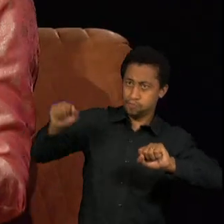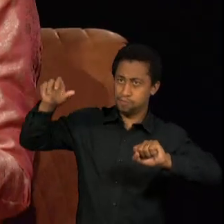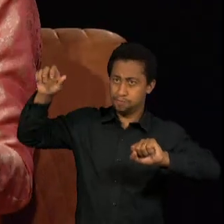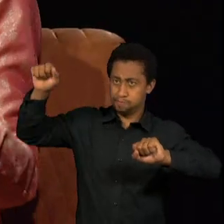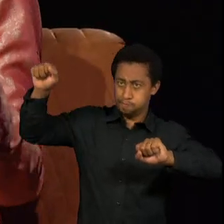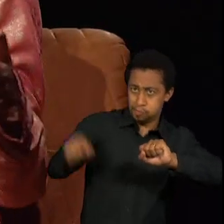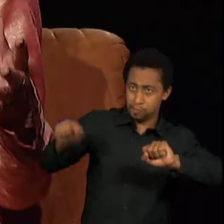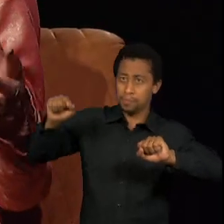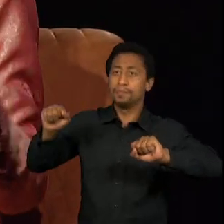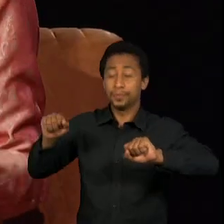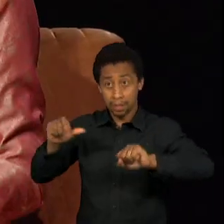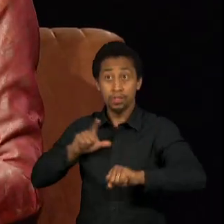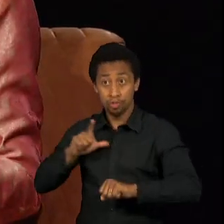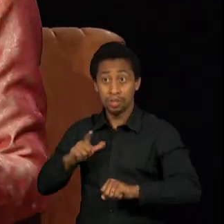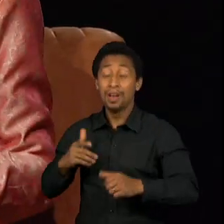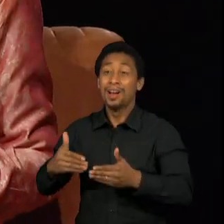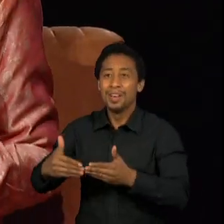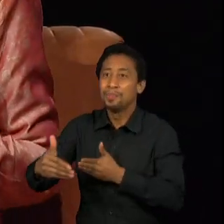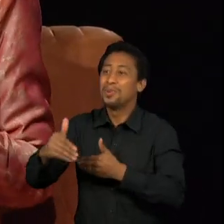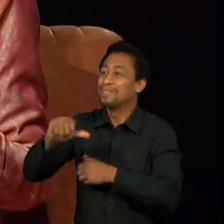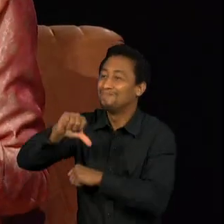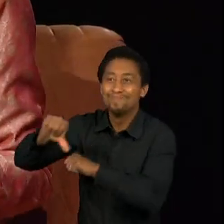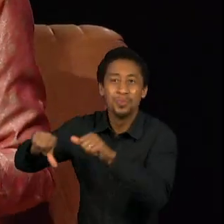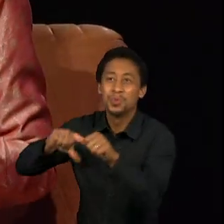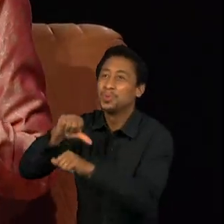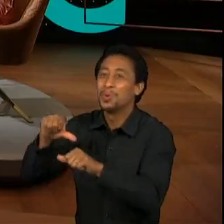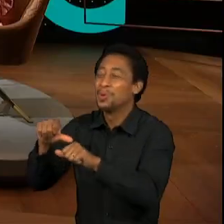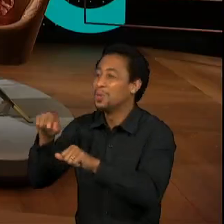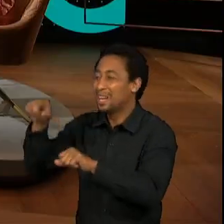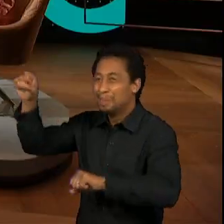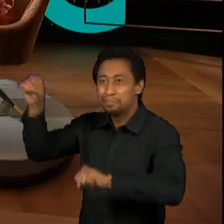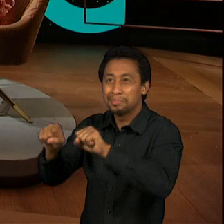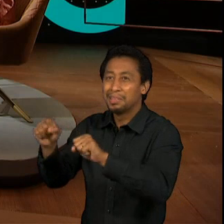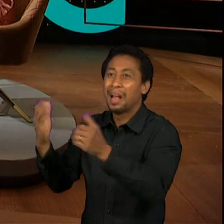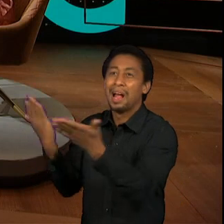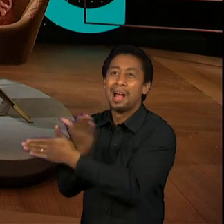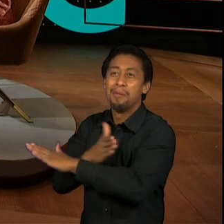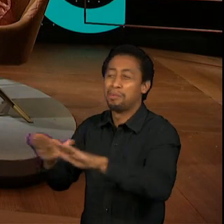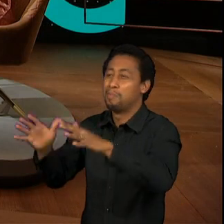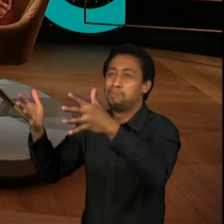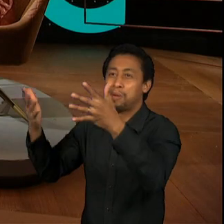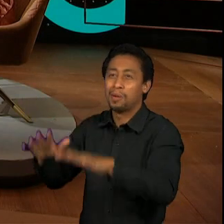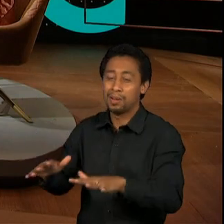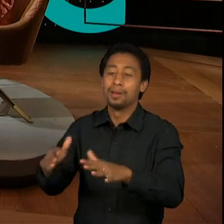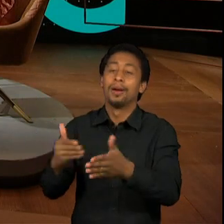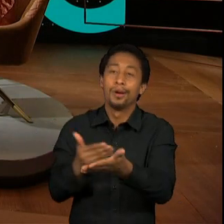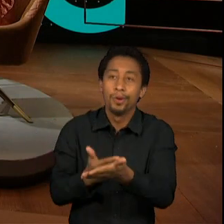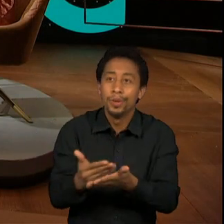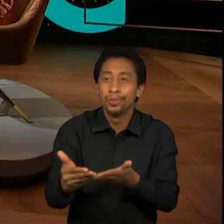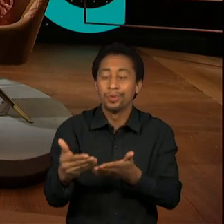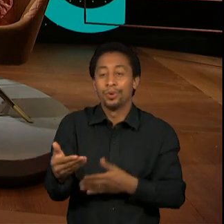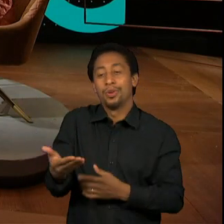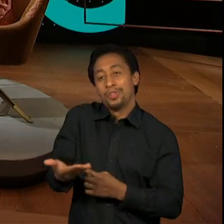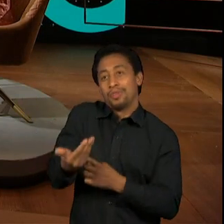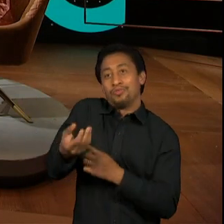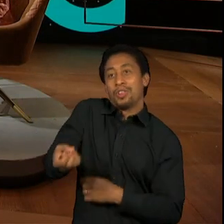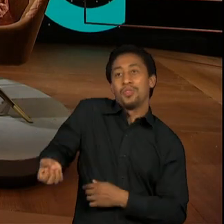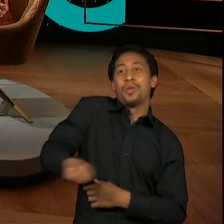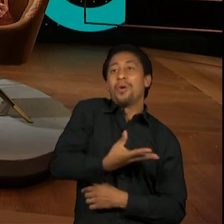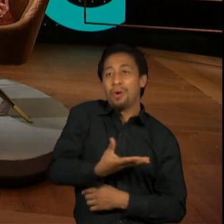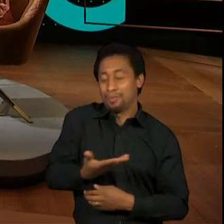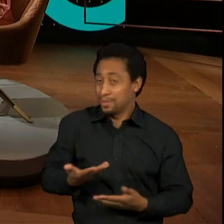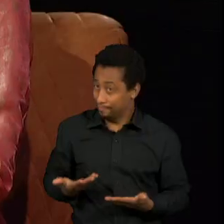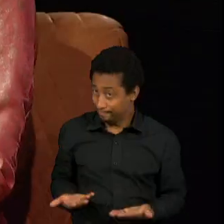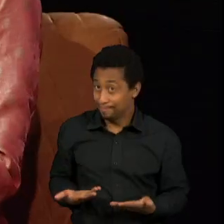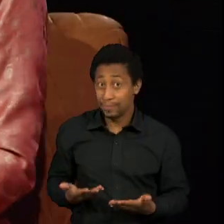não é? Tudo meio romântico, né? E faz parte de meus roteiros, não é? Romântico visto hoje em dia, né?